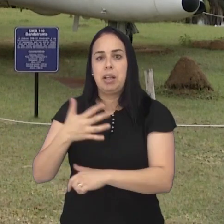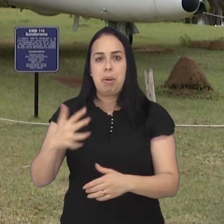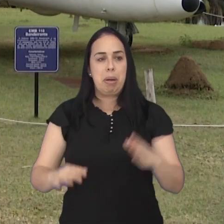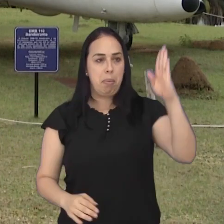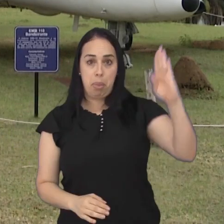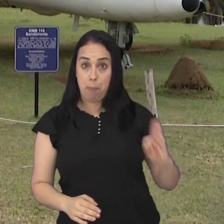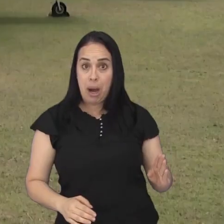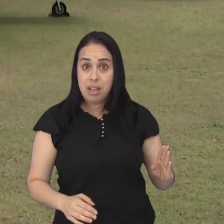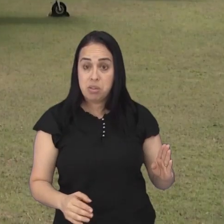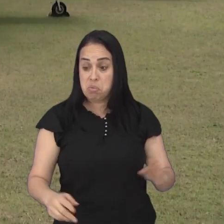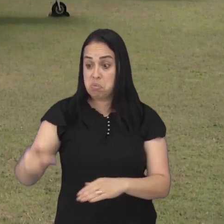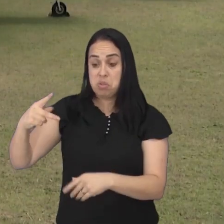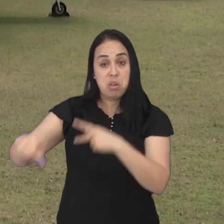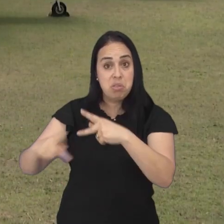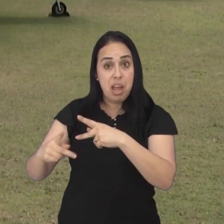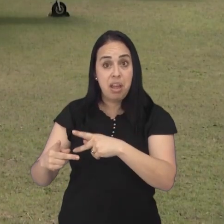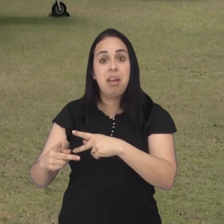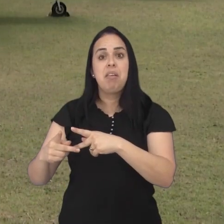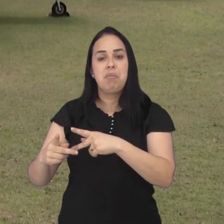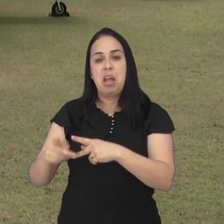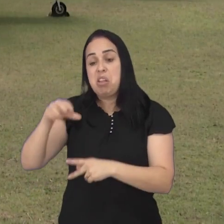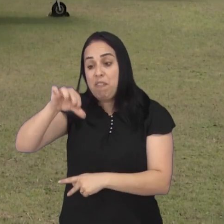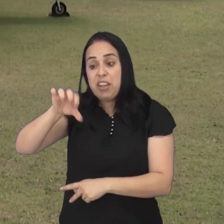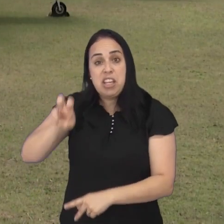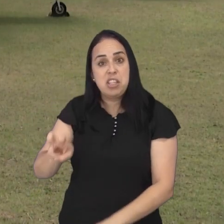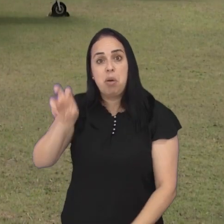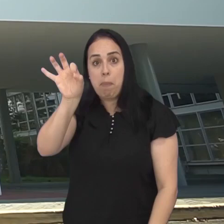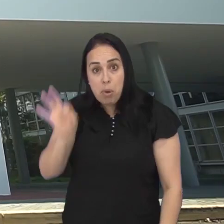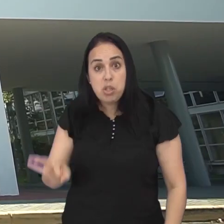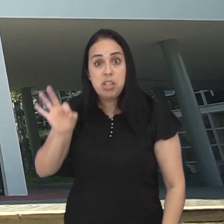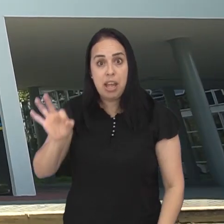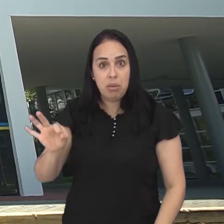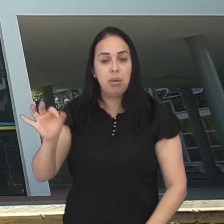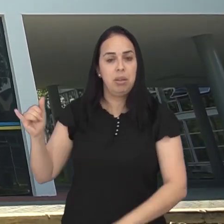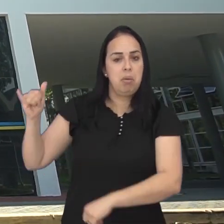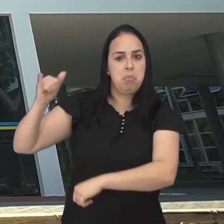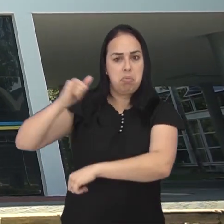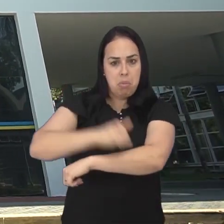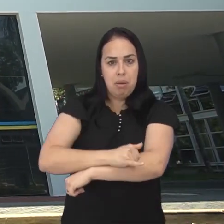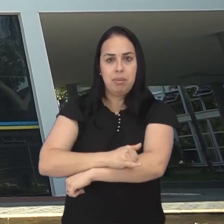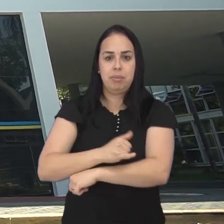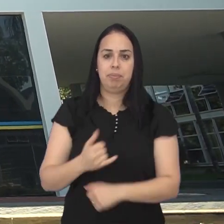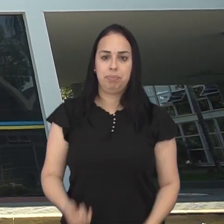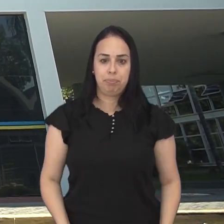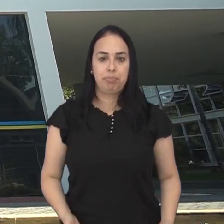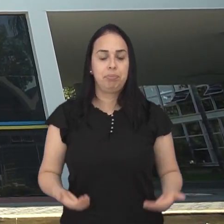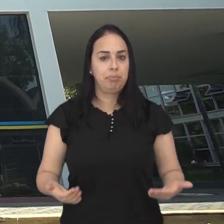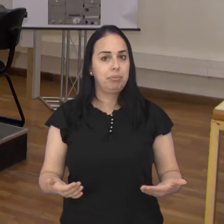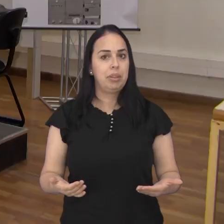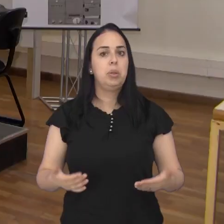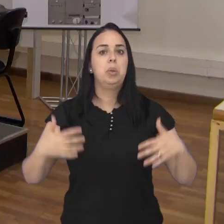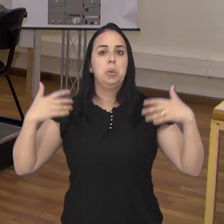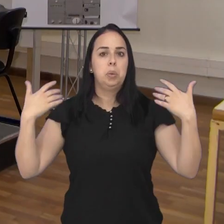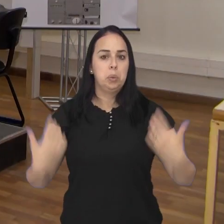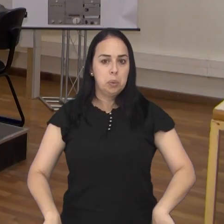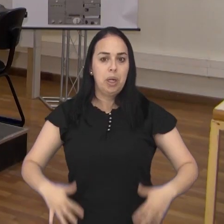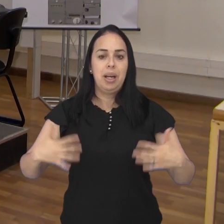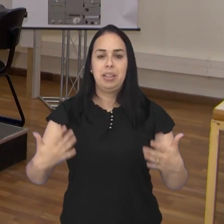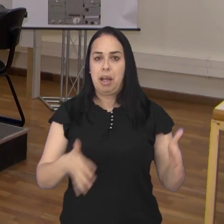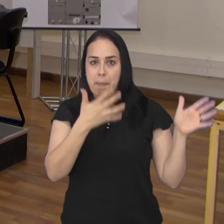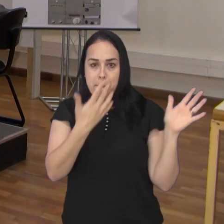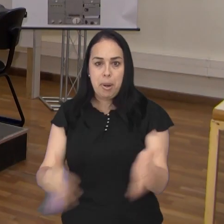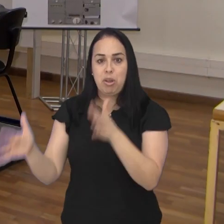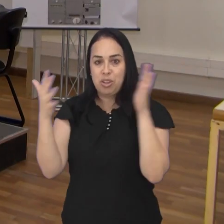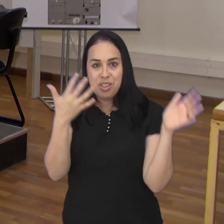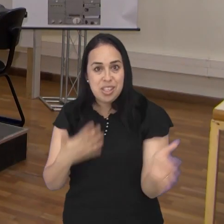domina 95% da cadeia produtiva da indústria aeroespacial e de defesa no Brasil. Todo esse volume